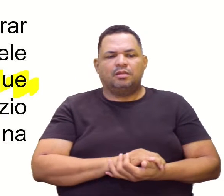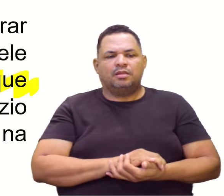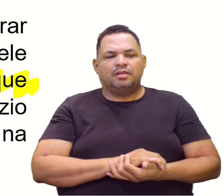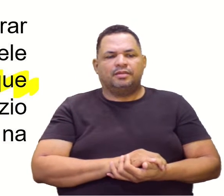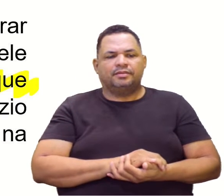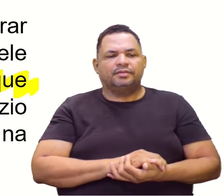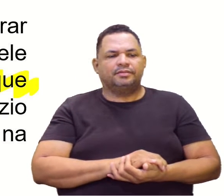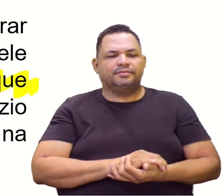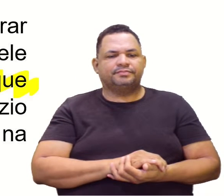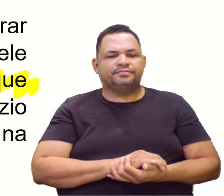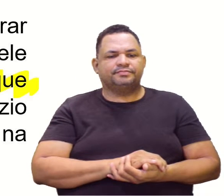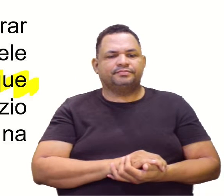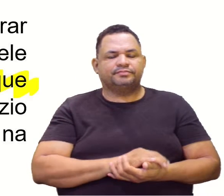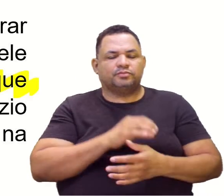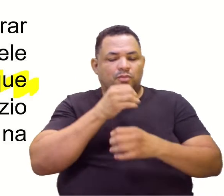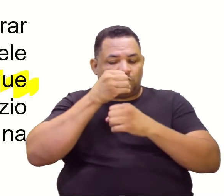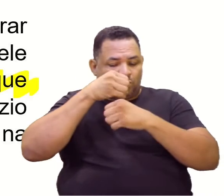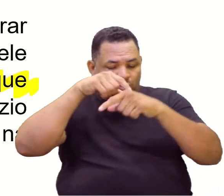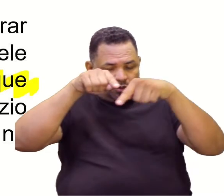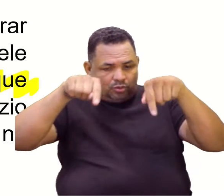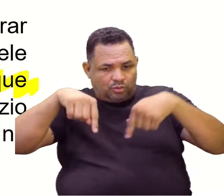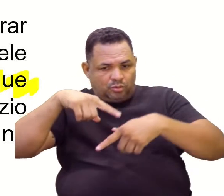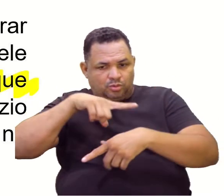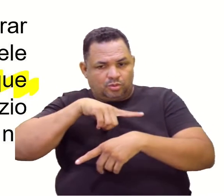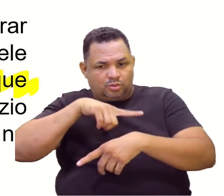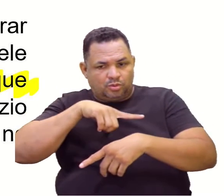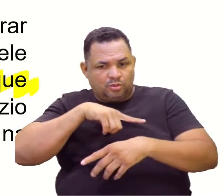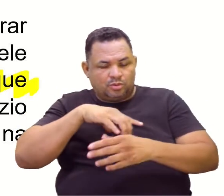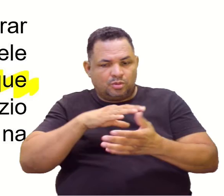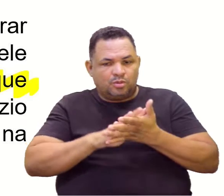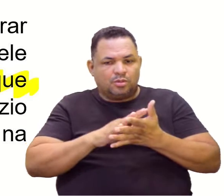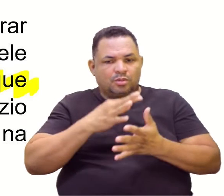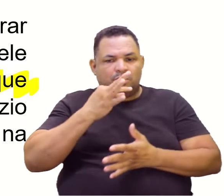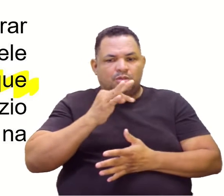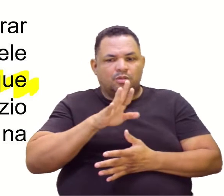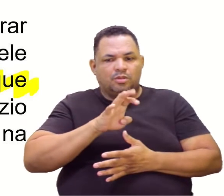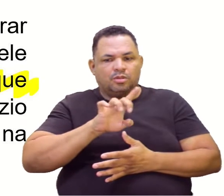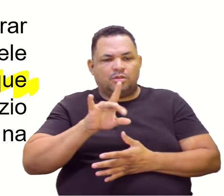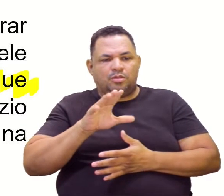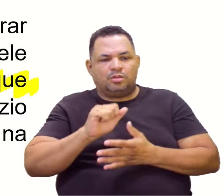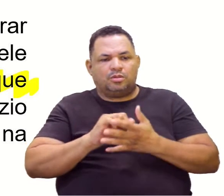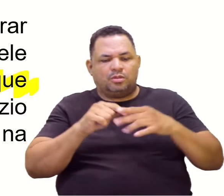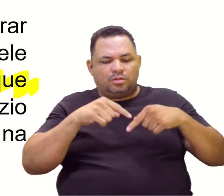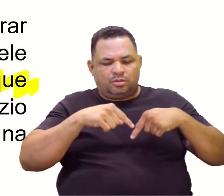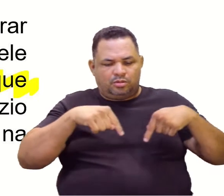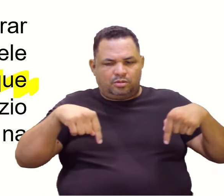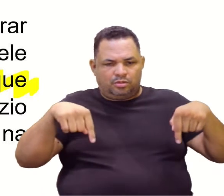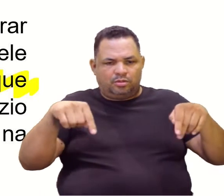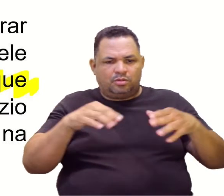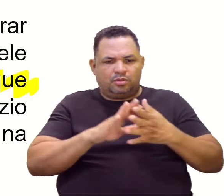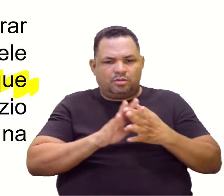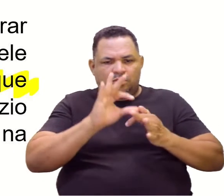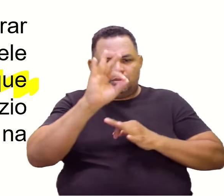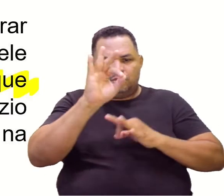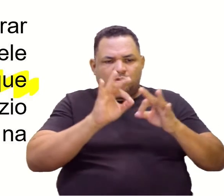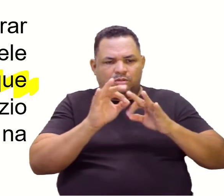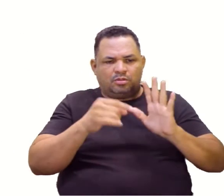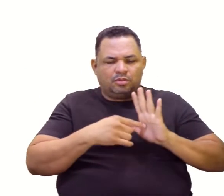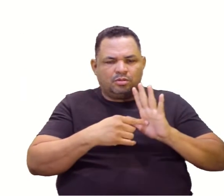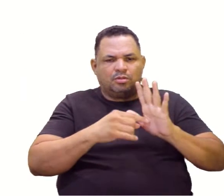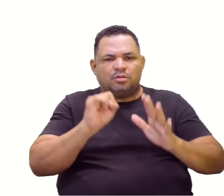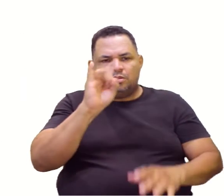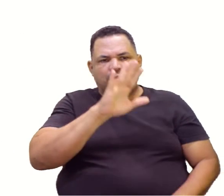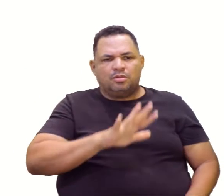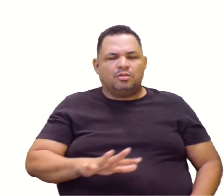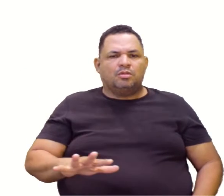eletrônicos ali do final que fala, né? Isso. O laboratório possui forma de um trapézio ou retângulo, com as medidas